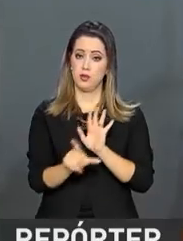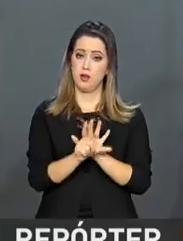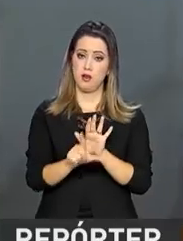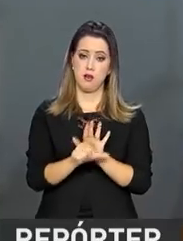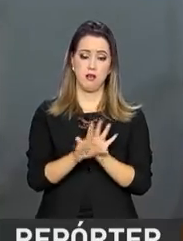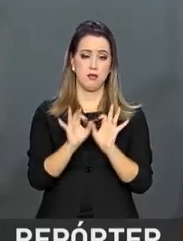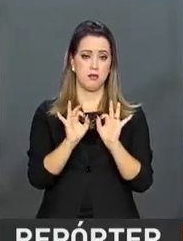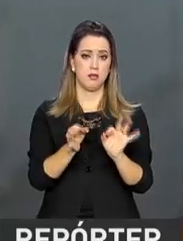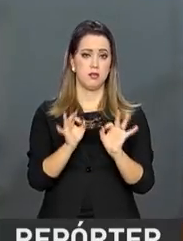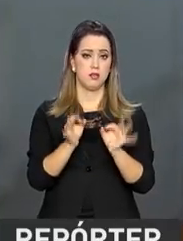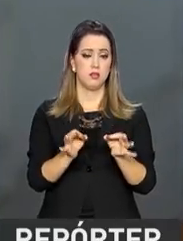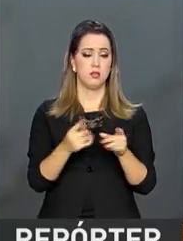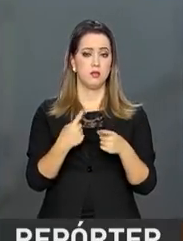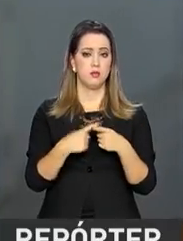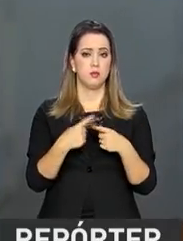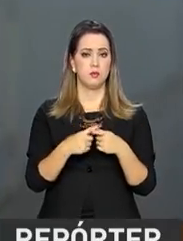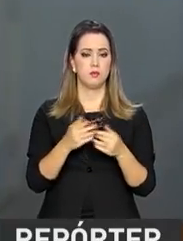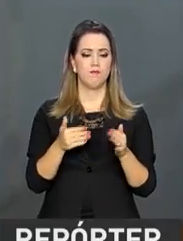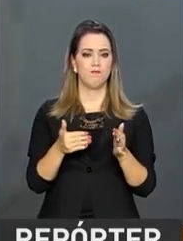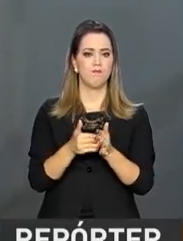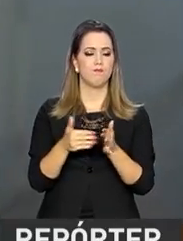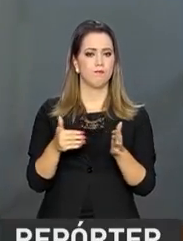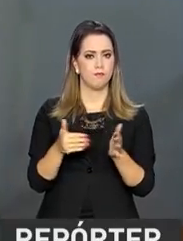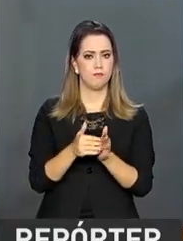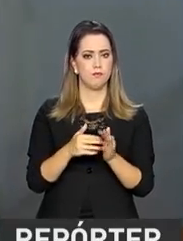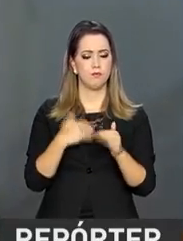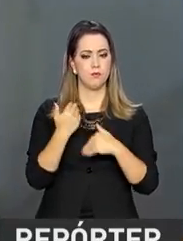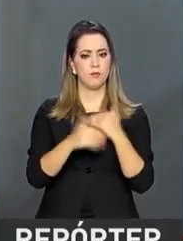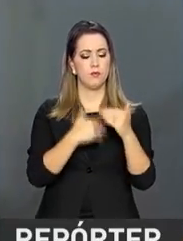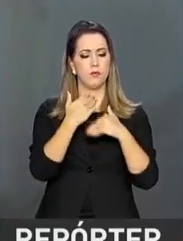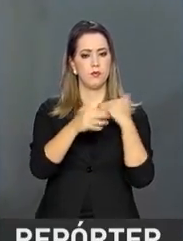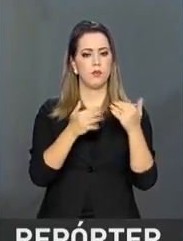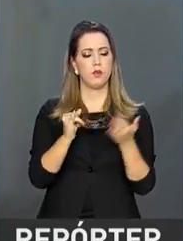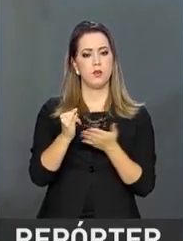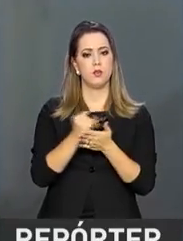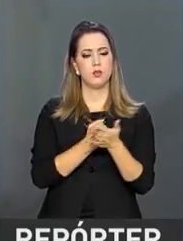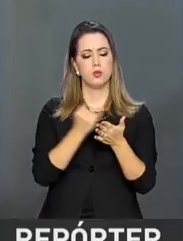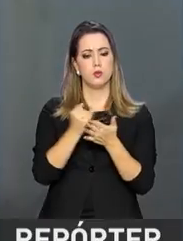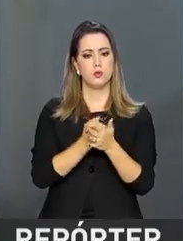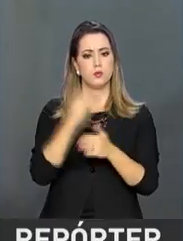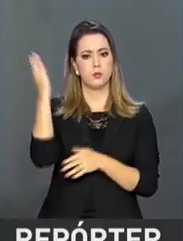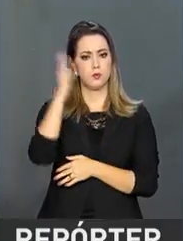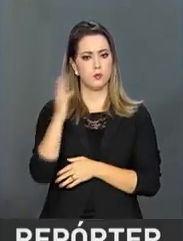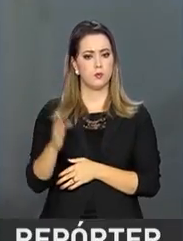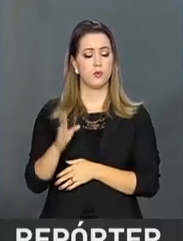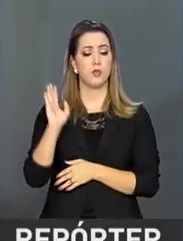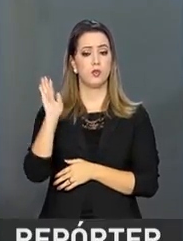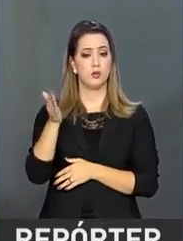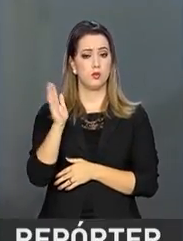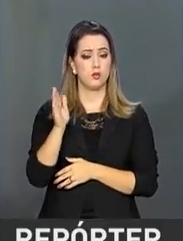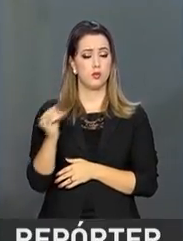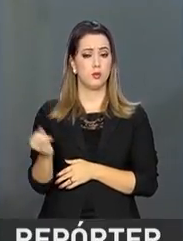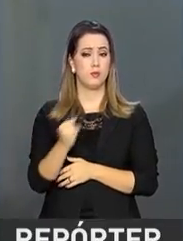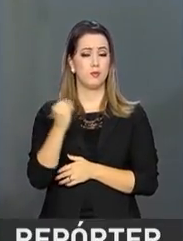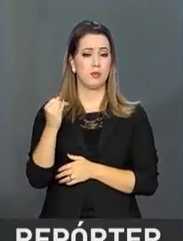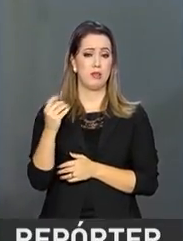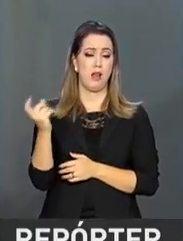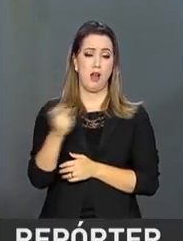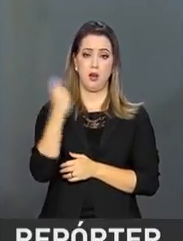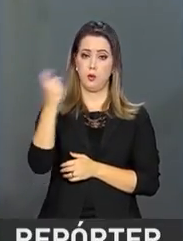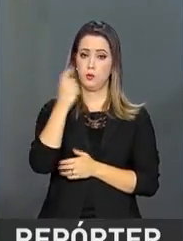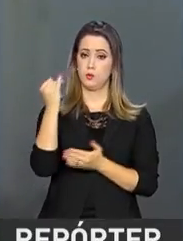justamente para impedir um quadro de elevação de tributos no brasil o brasil já tem uma carga tributária muito elevada